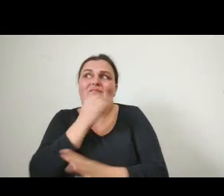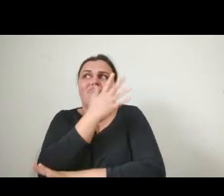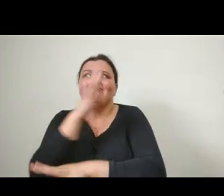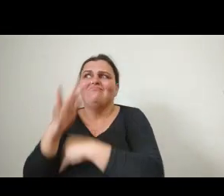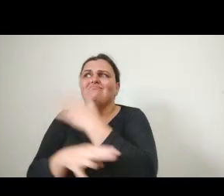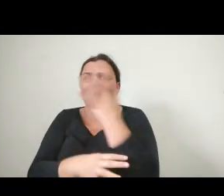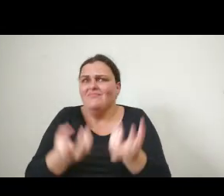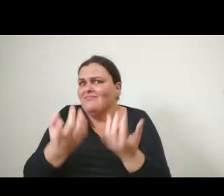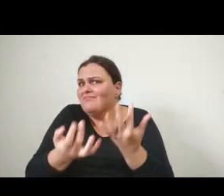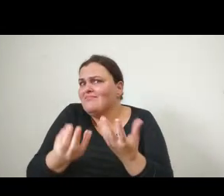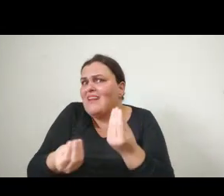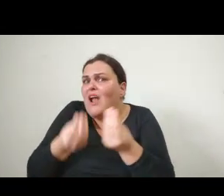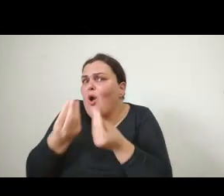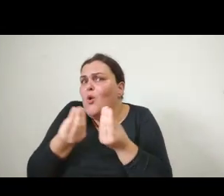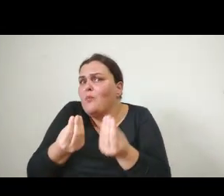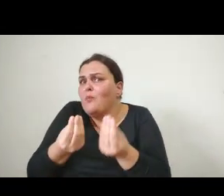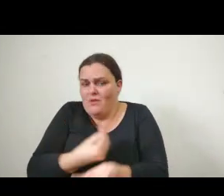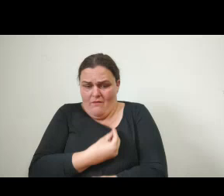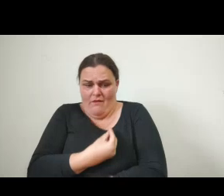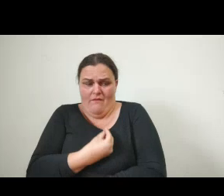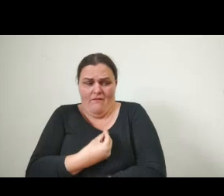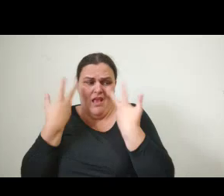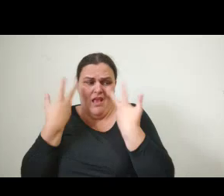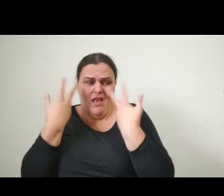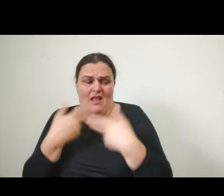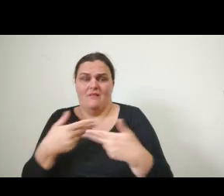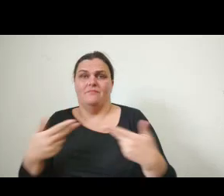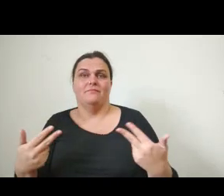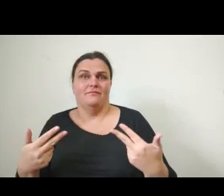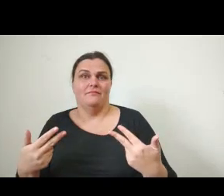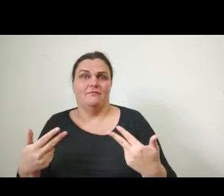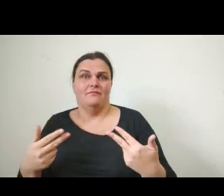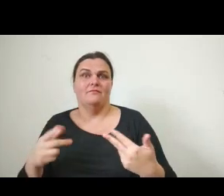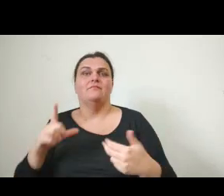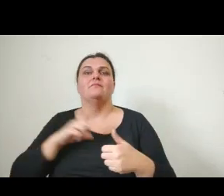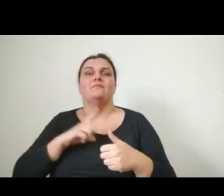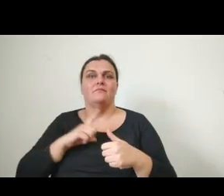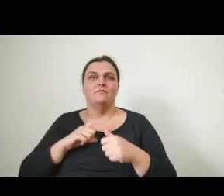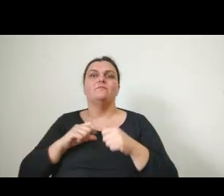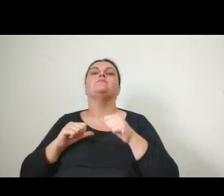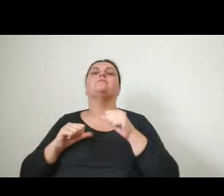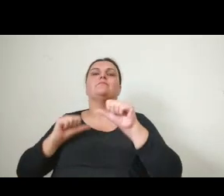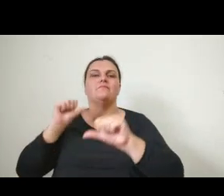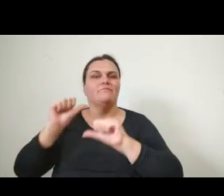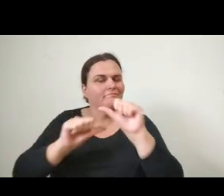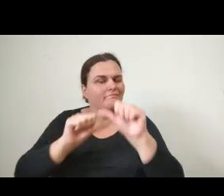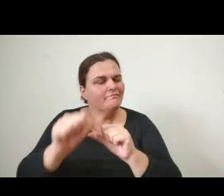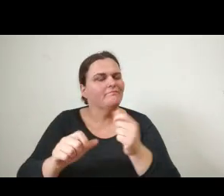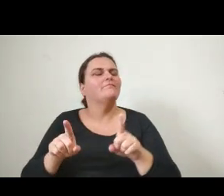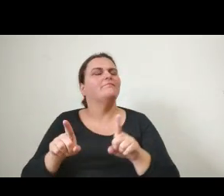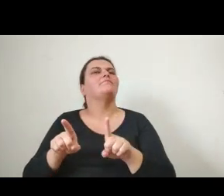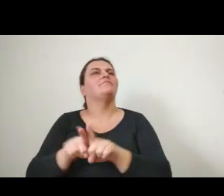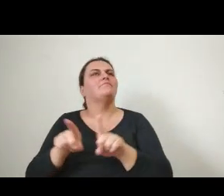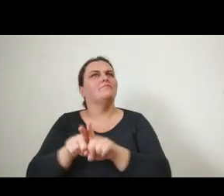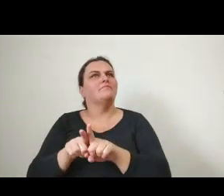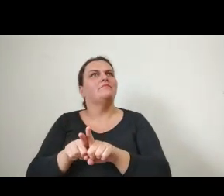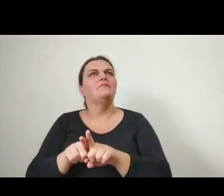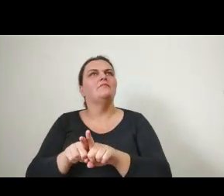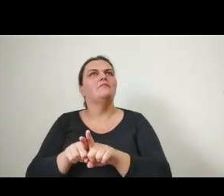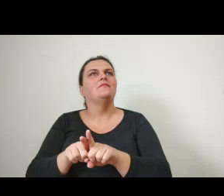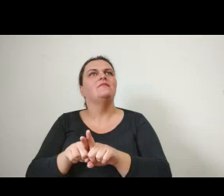Vão ocorrer alterações nos ecossistemas, ou seja, a degradação de ecossistemas e até mesmo a destruição completa